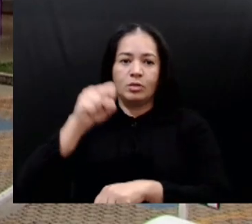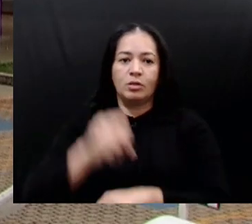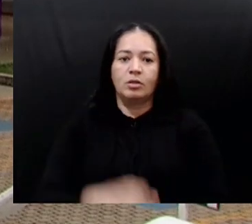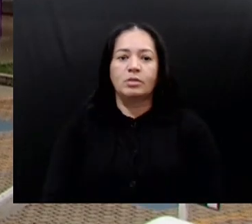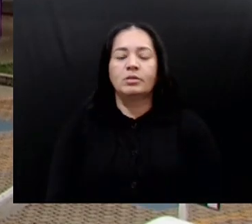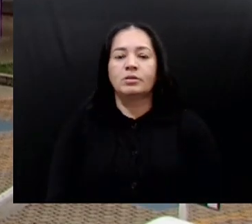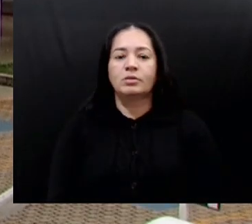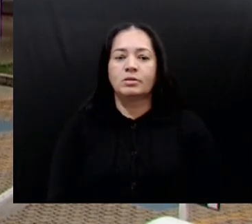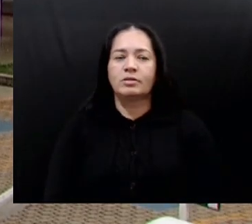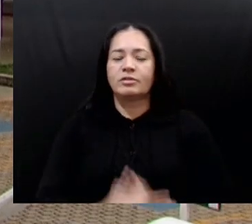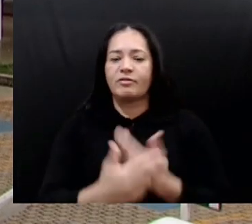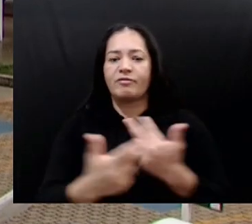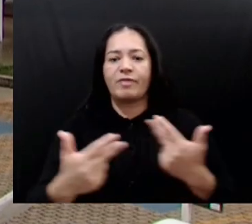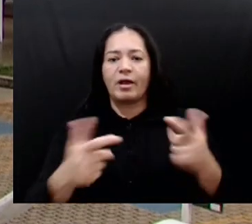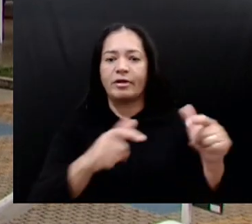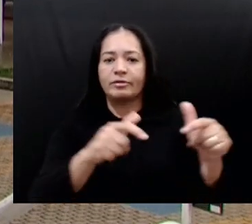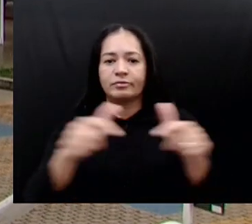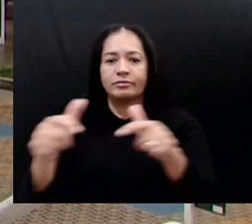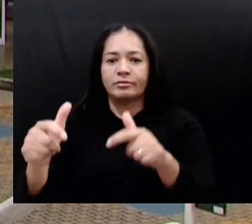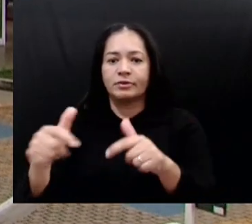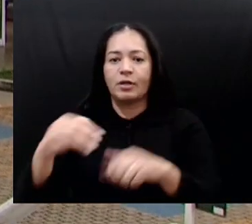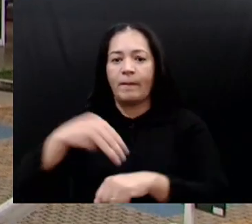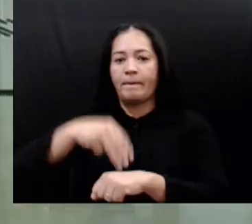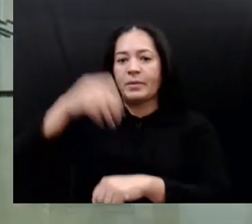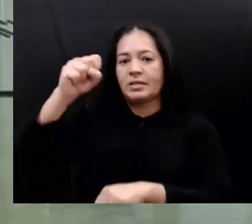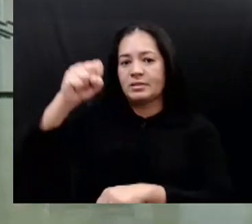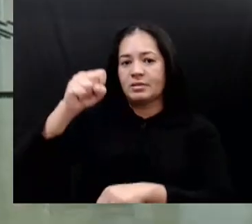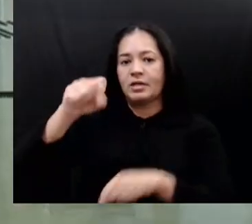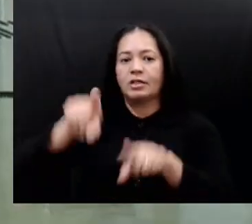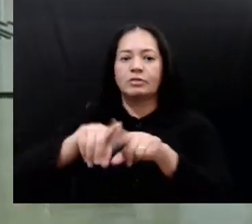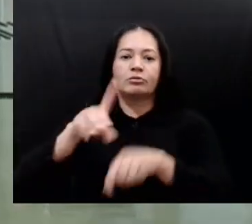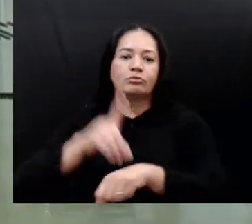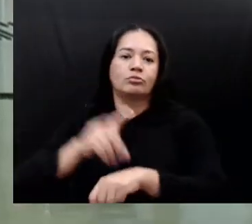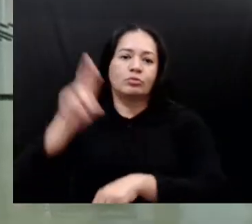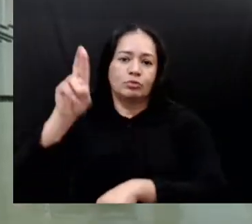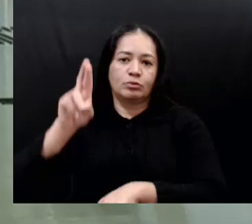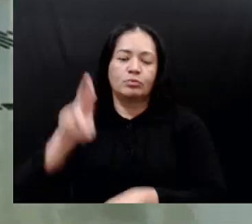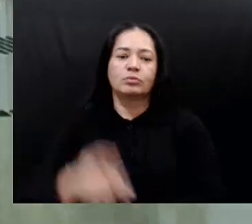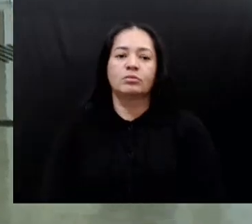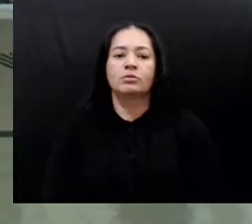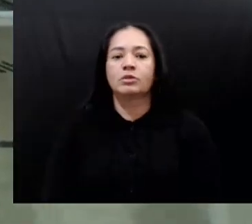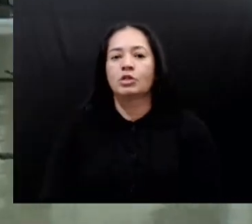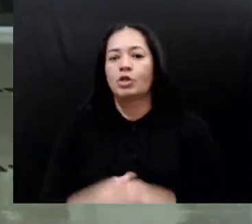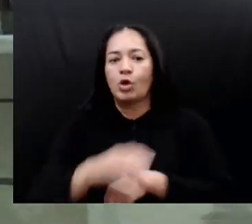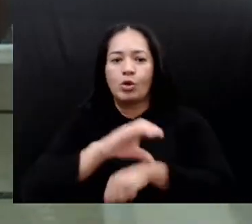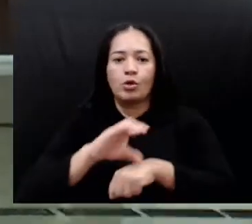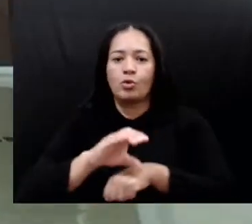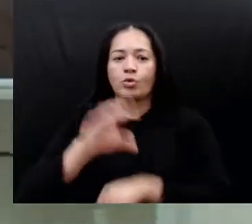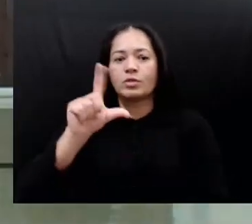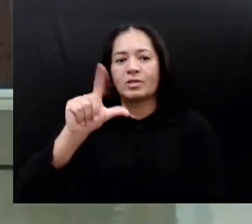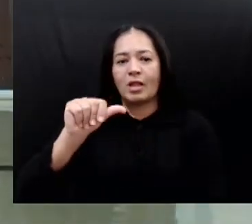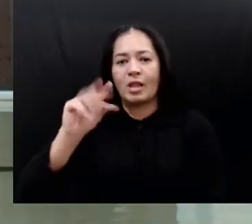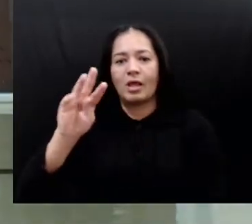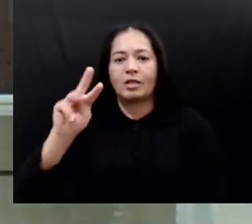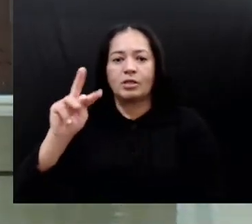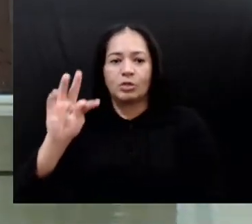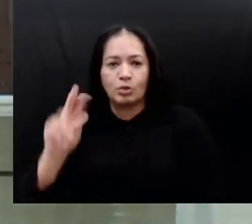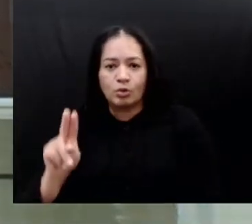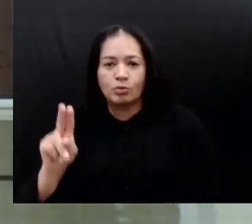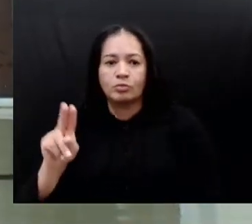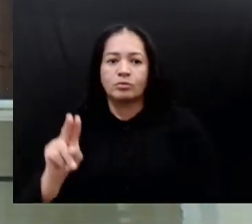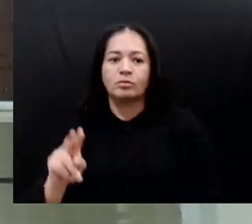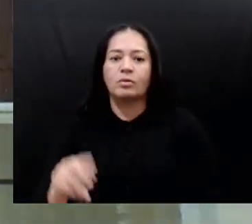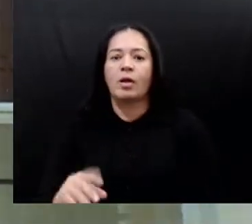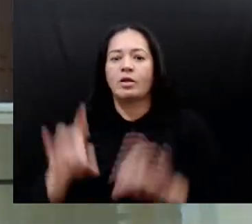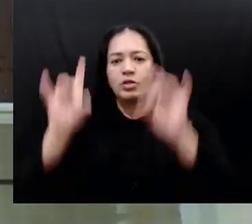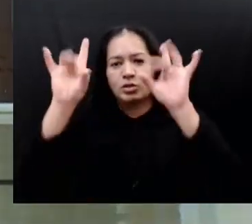áreas também, tanto mestrado quanto doutorado, acadêmicos, e os cursos lato sensu, né, que são os cursos de especialização também,